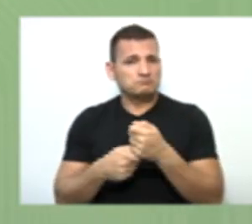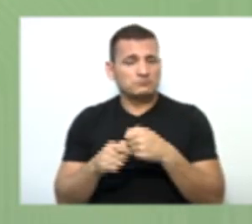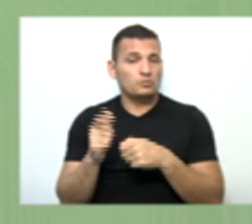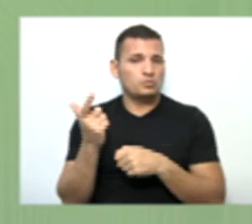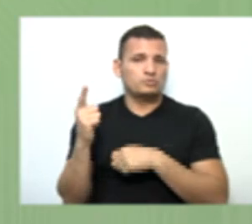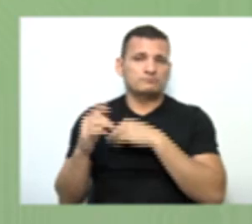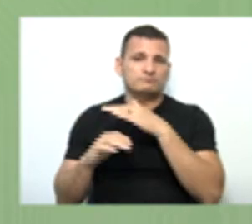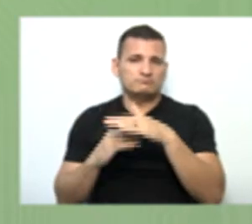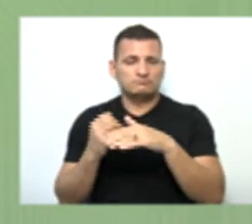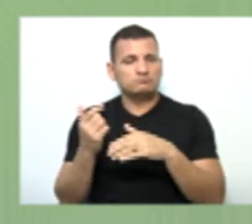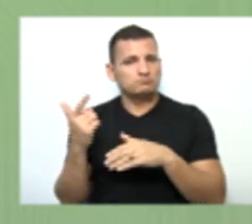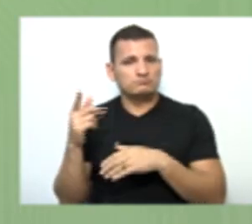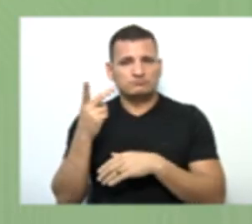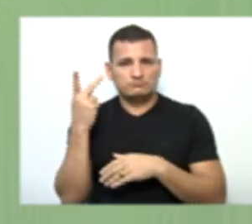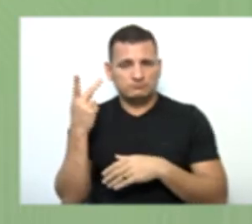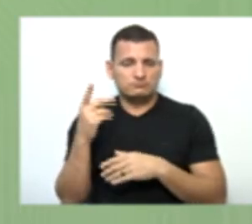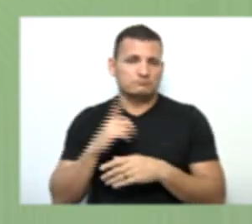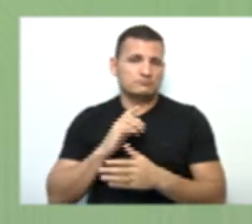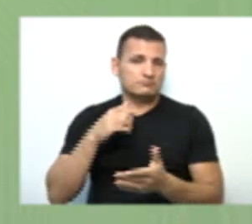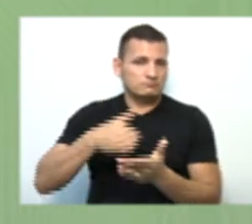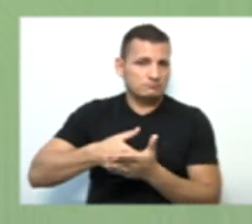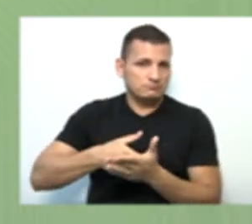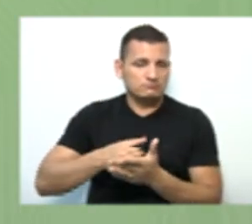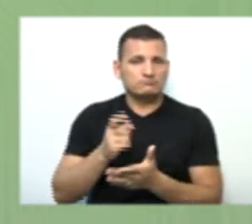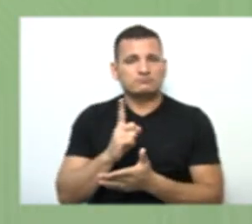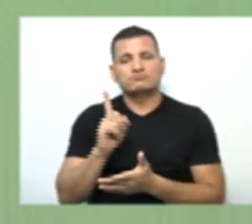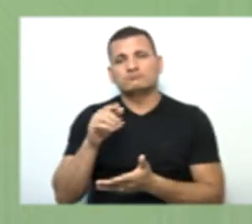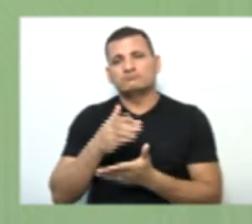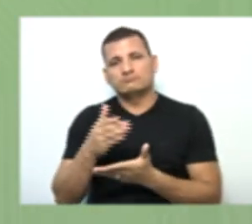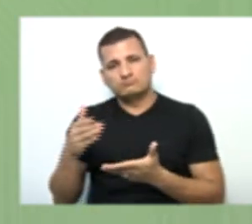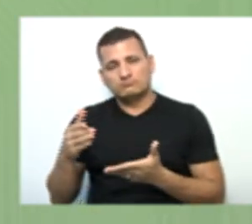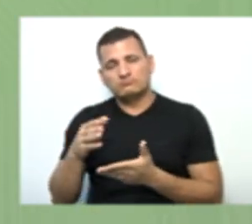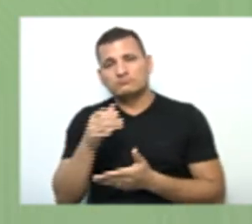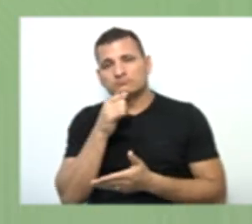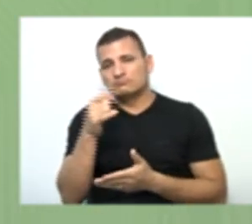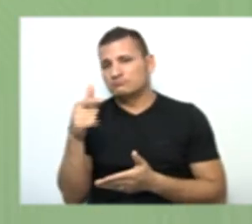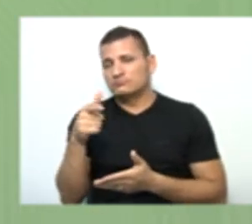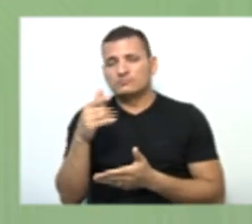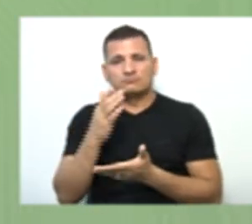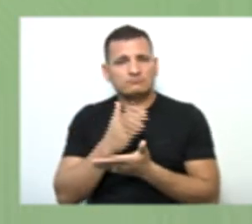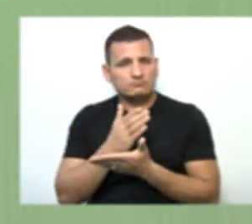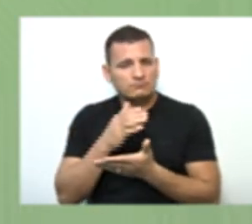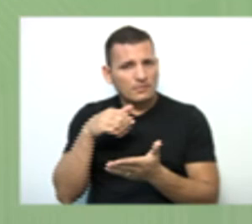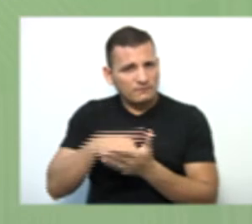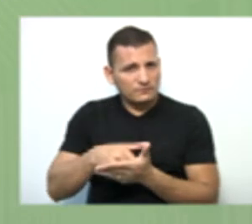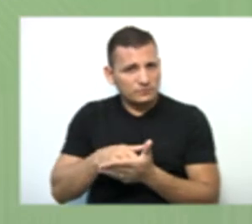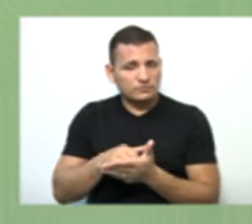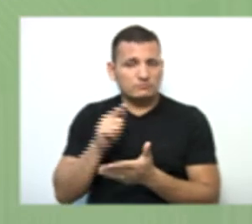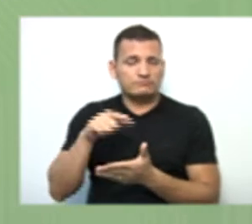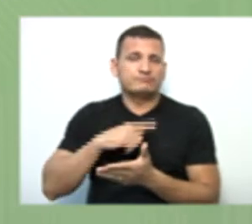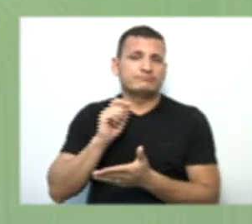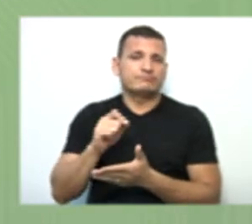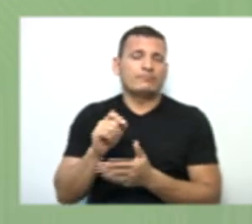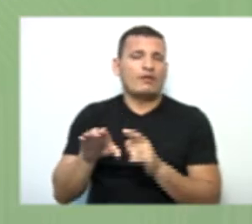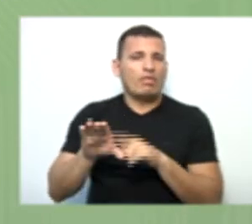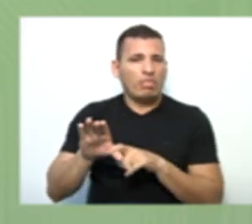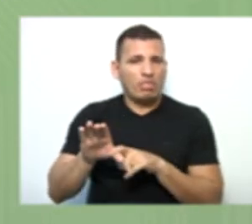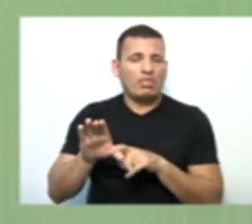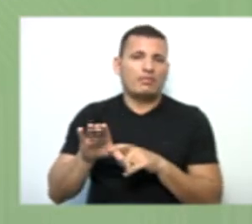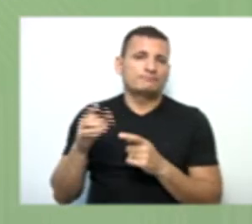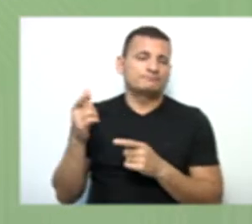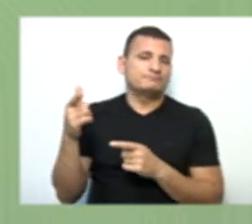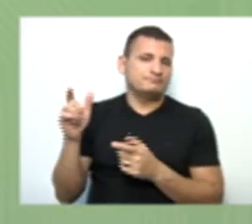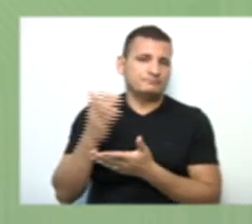créditos, né? Foi pago à vista? Não foi. Se não foi pago à vista, gerou uma obrigação com